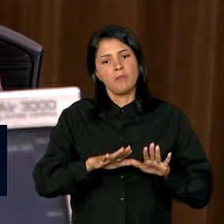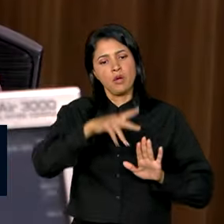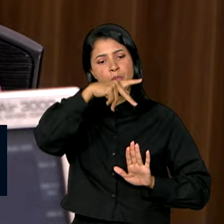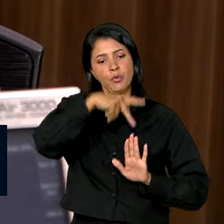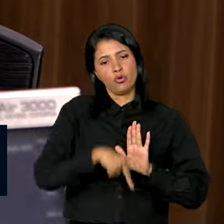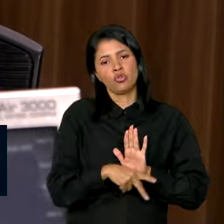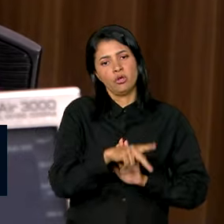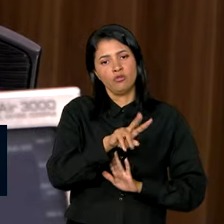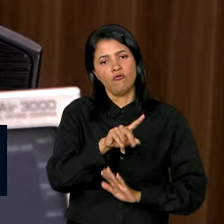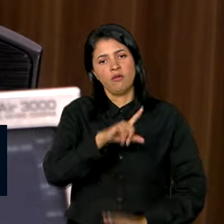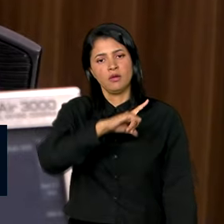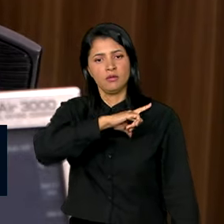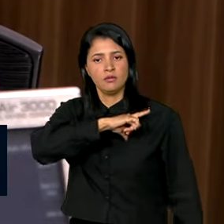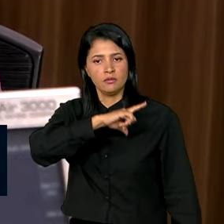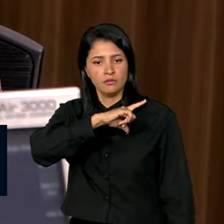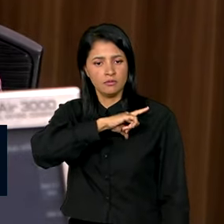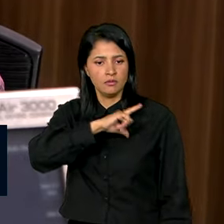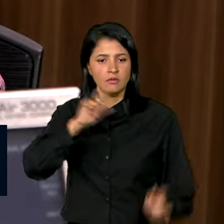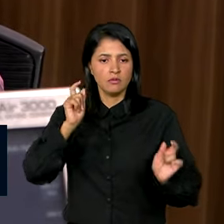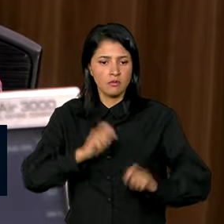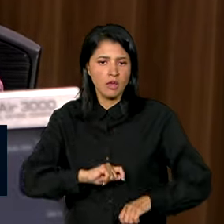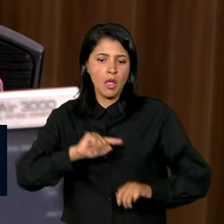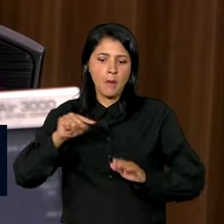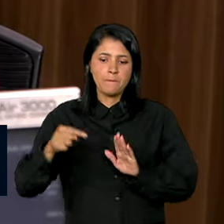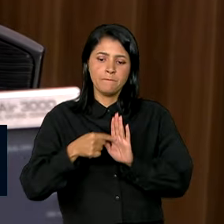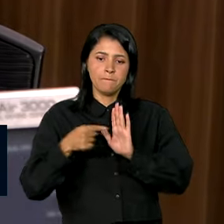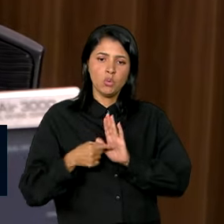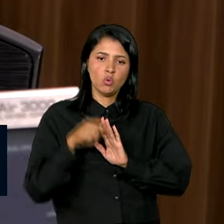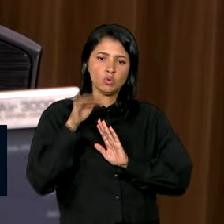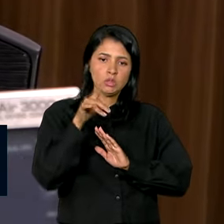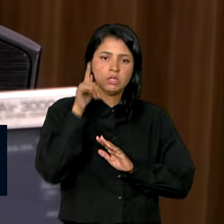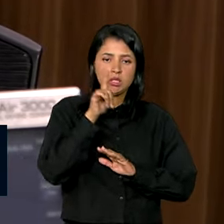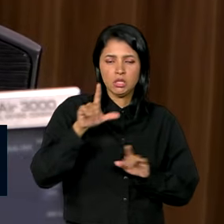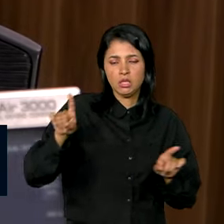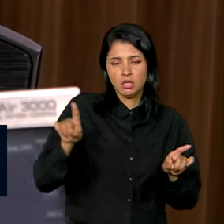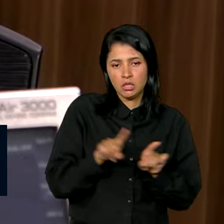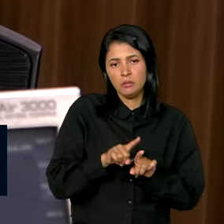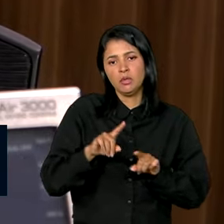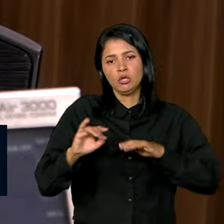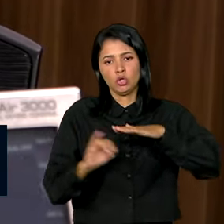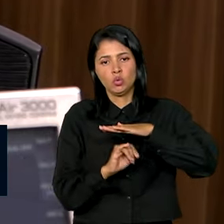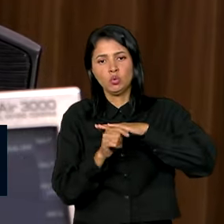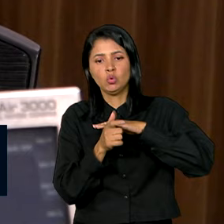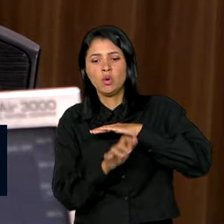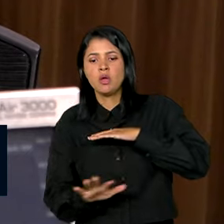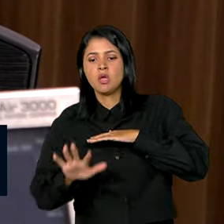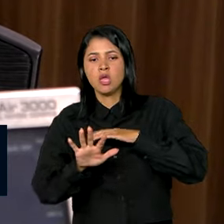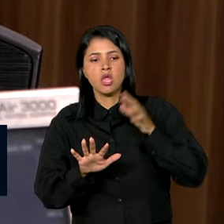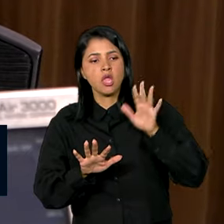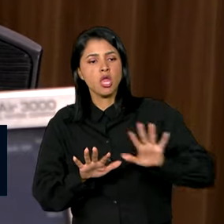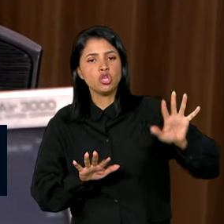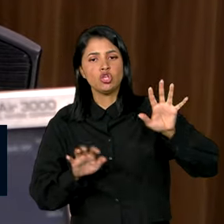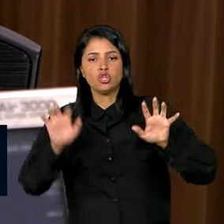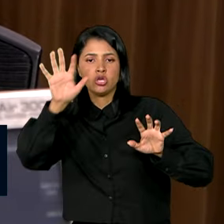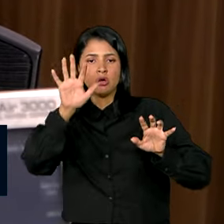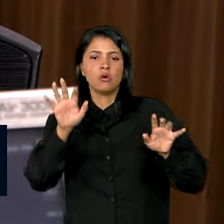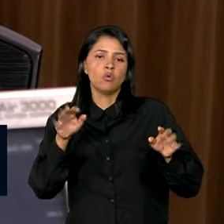terá mais pontos se ele contemplar institutos da região